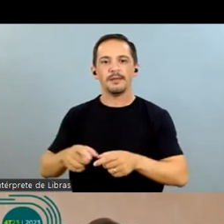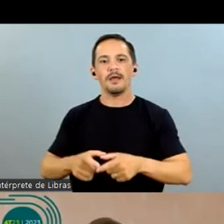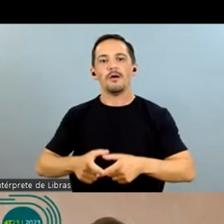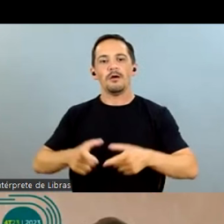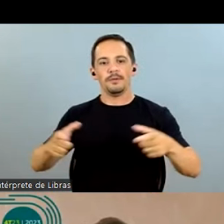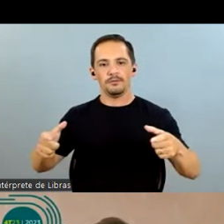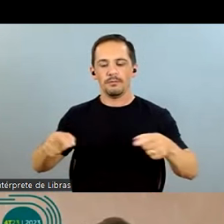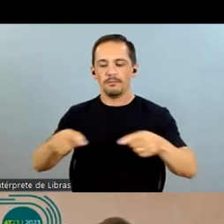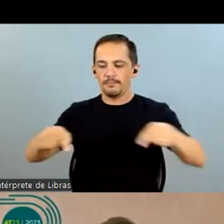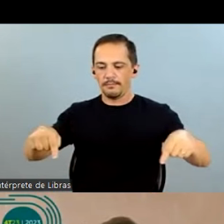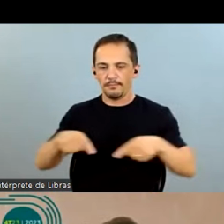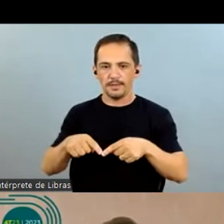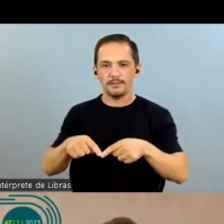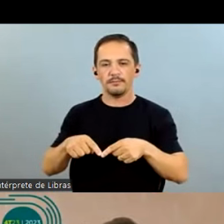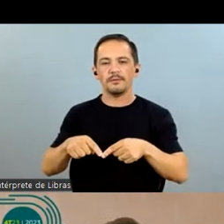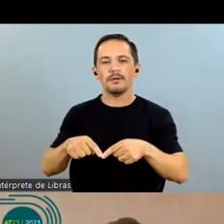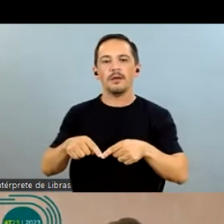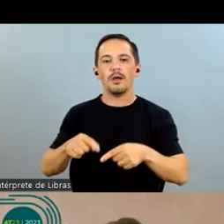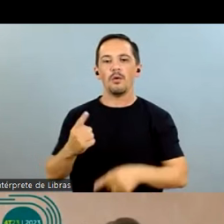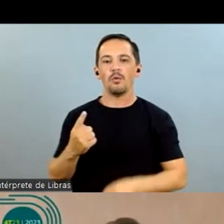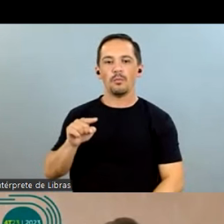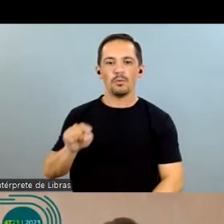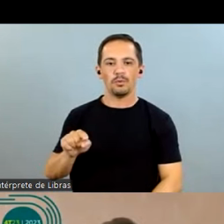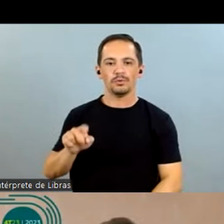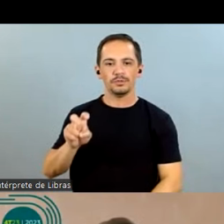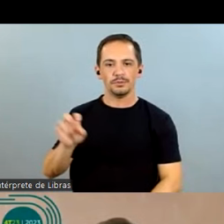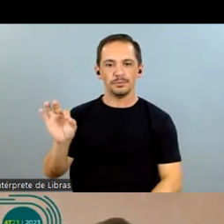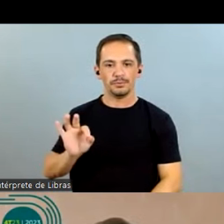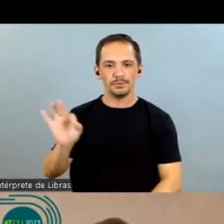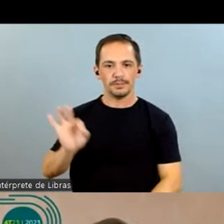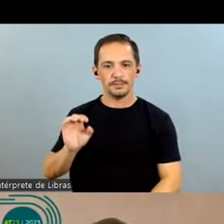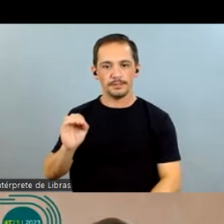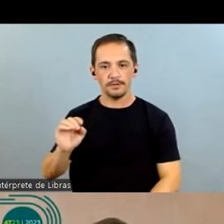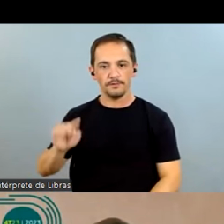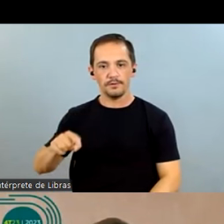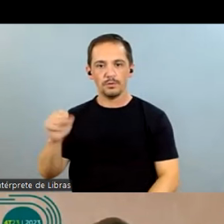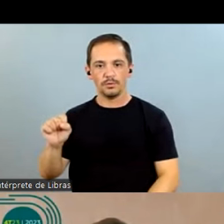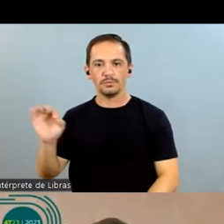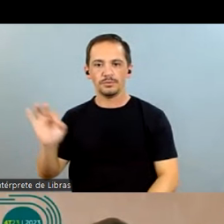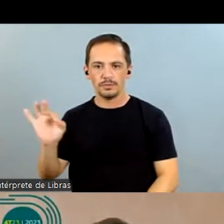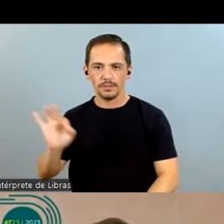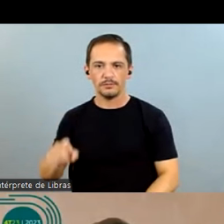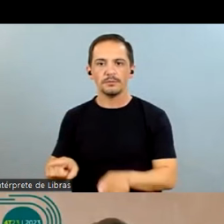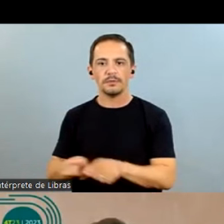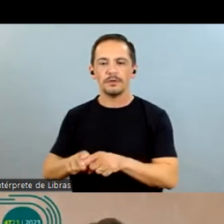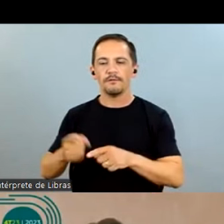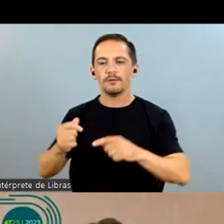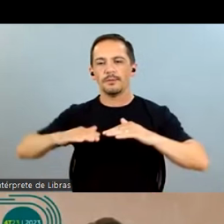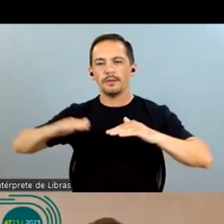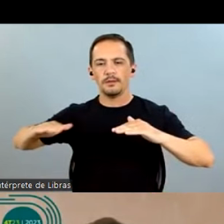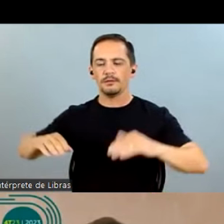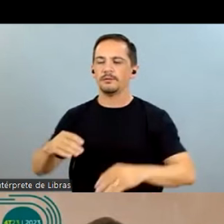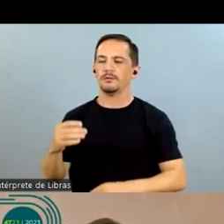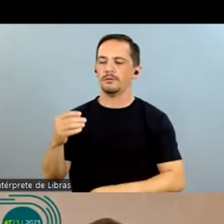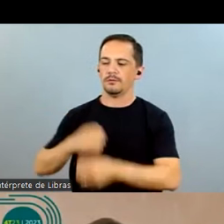crescemos 0.8 e os preços médios caíram 4.8% em relação ao preço médio de 2022